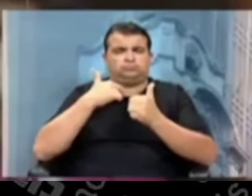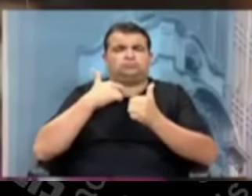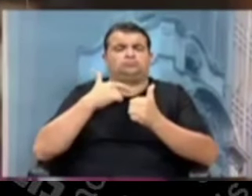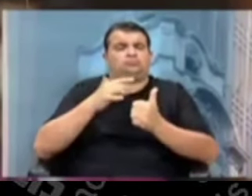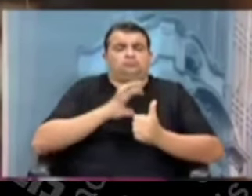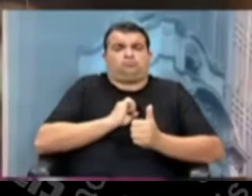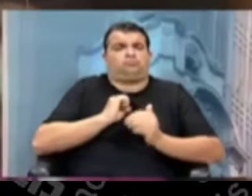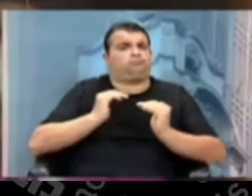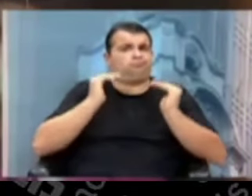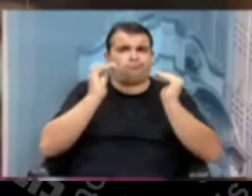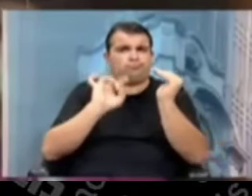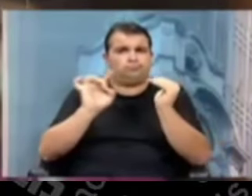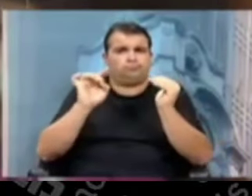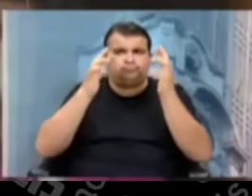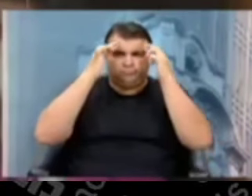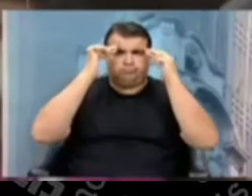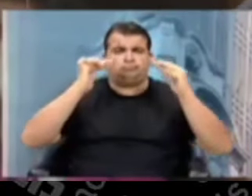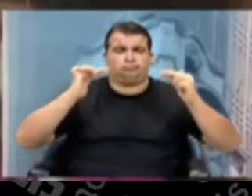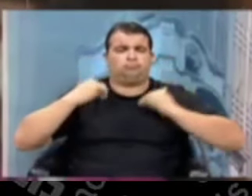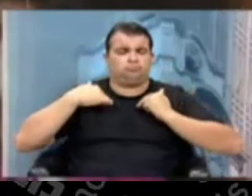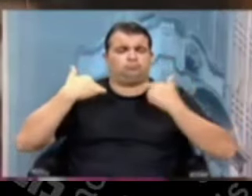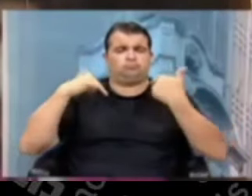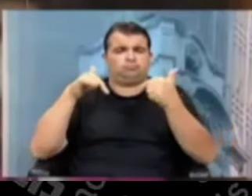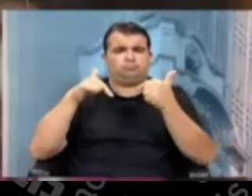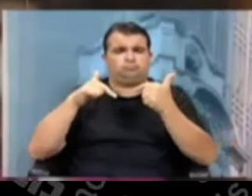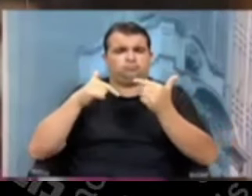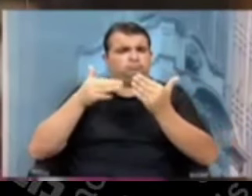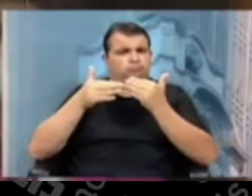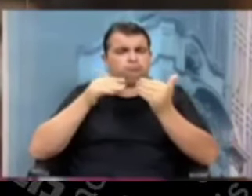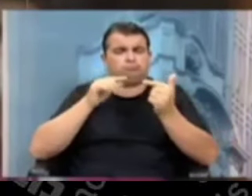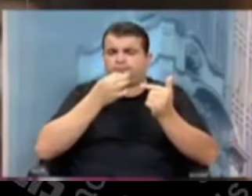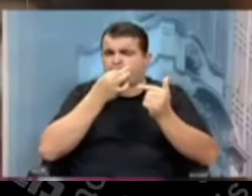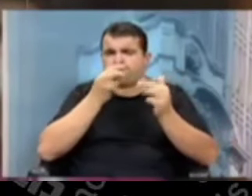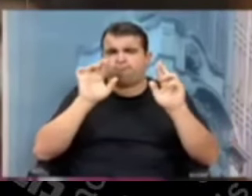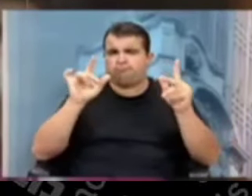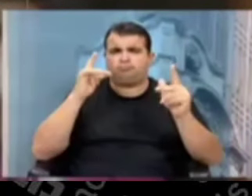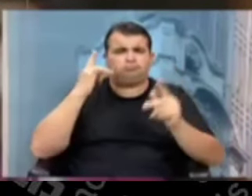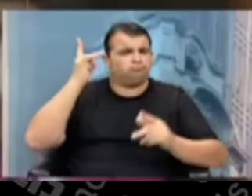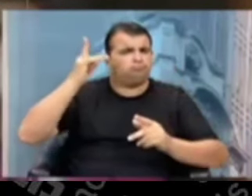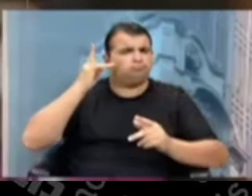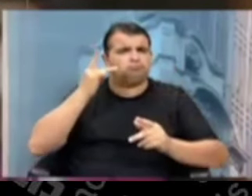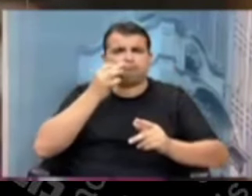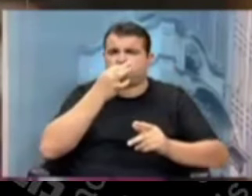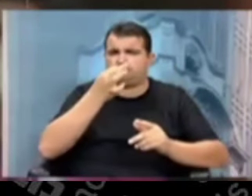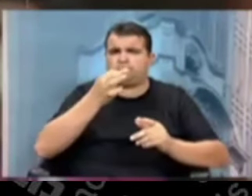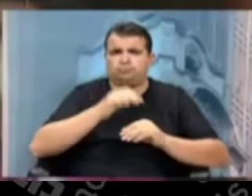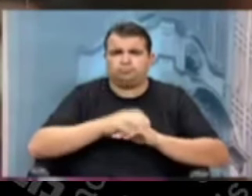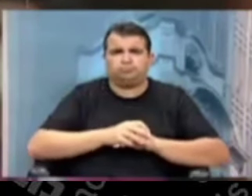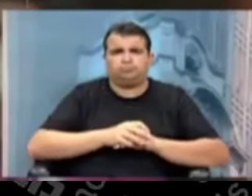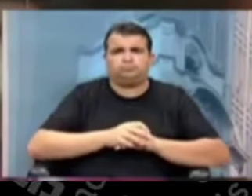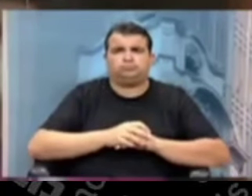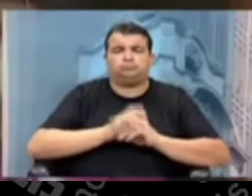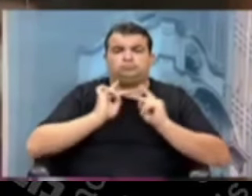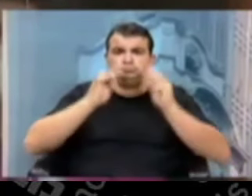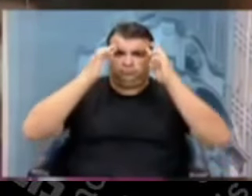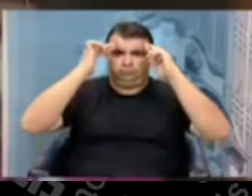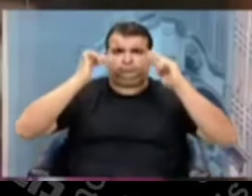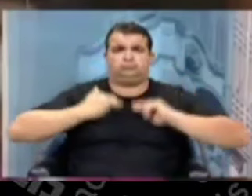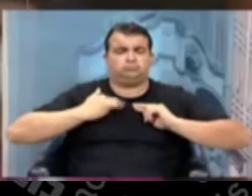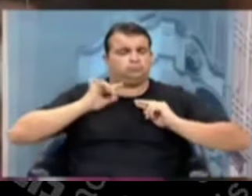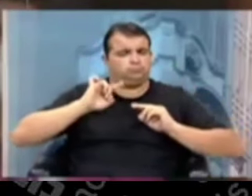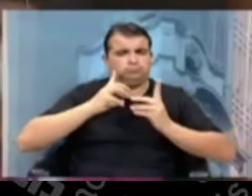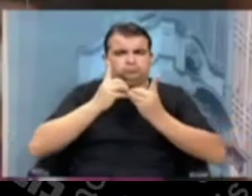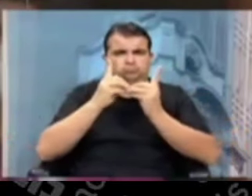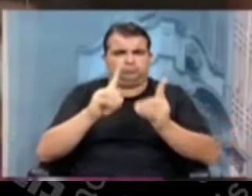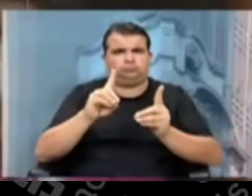fanatizados respeita o meu trabalho mesmo que discorde da minha posição política e quem não respeita a